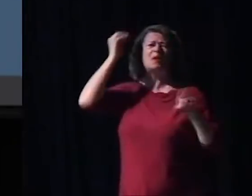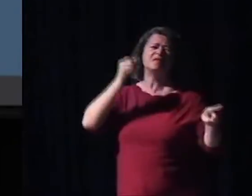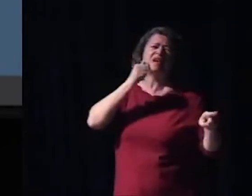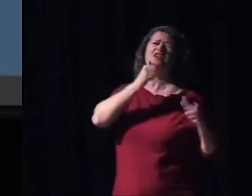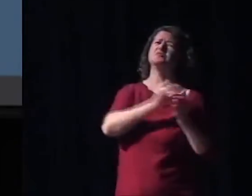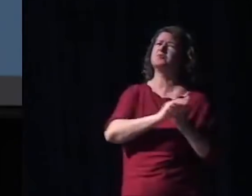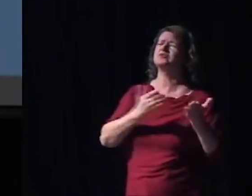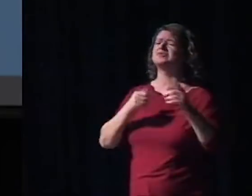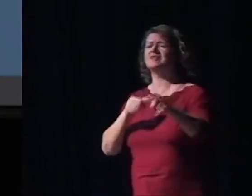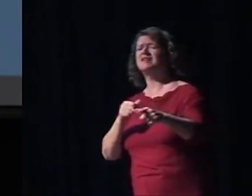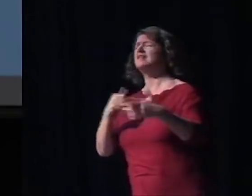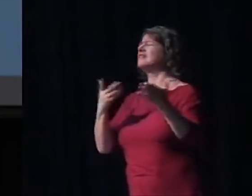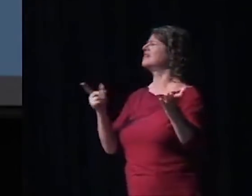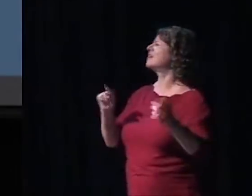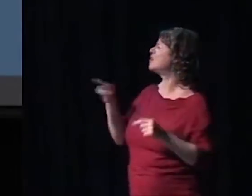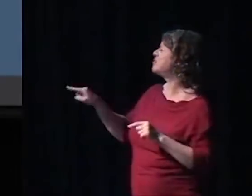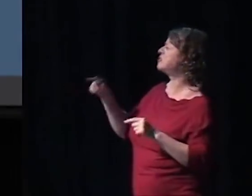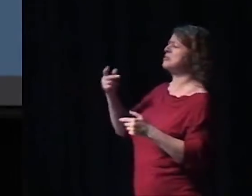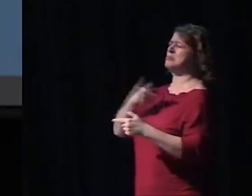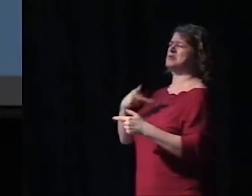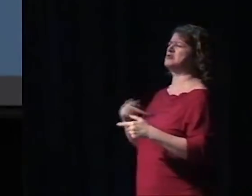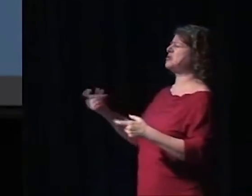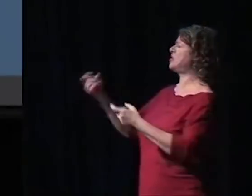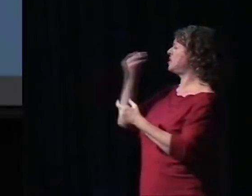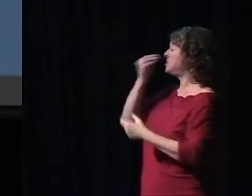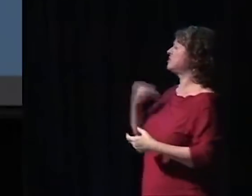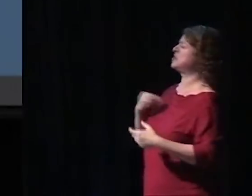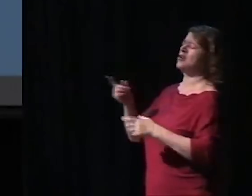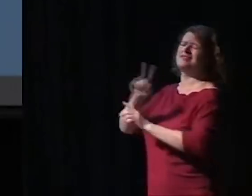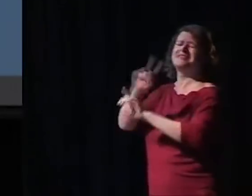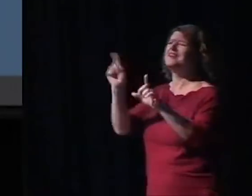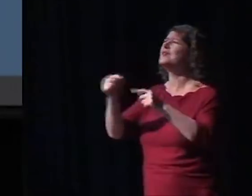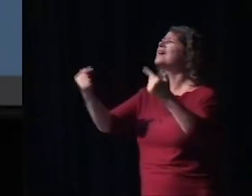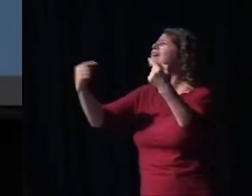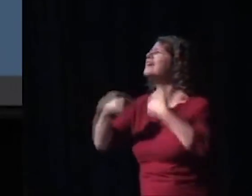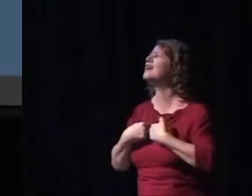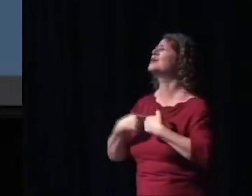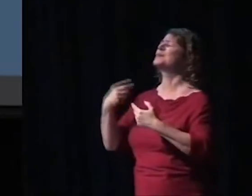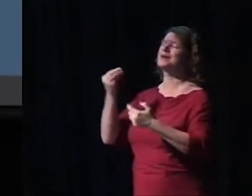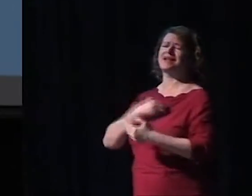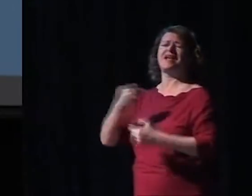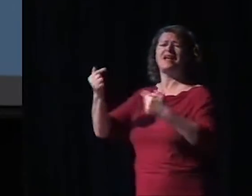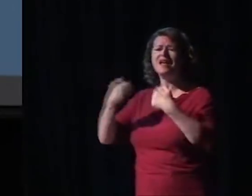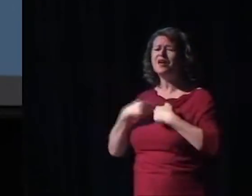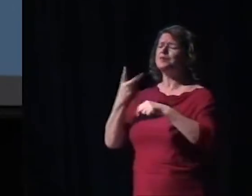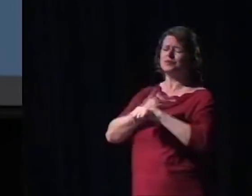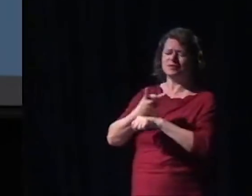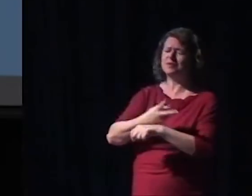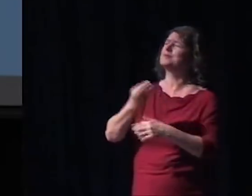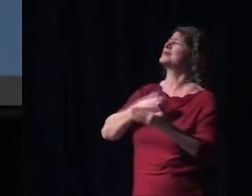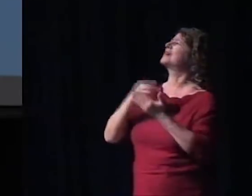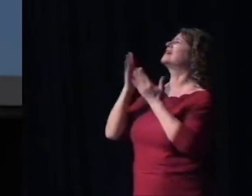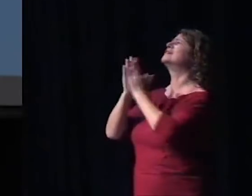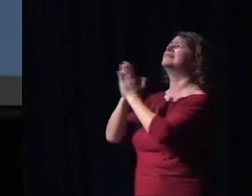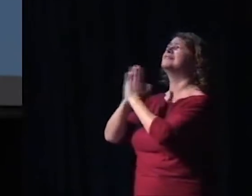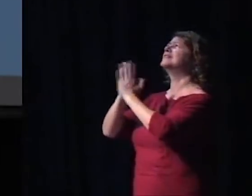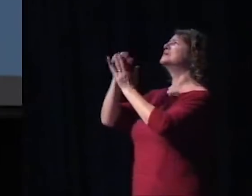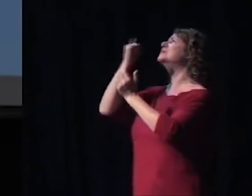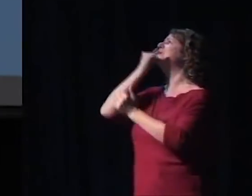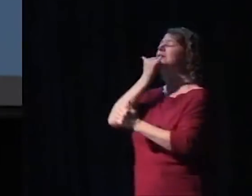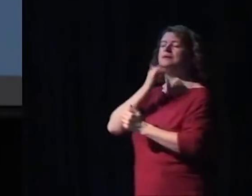do meu pastor que me abandonou, a culpa foi minha, eu errei, eu busquei o pecado. Gente, Deus dá uma nova